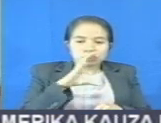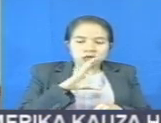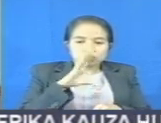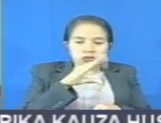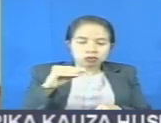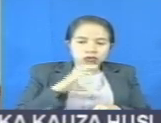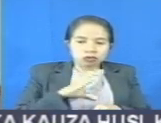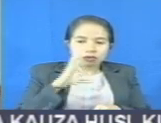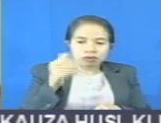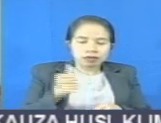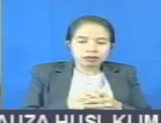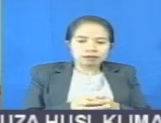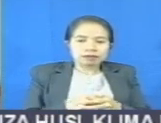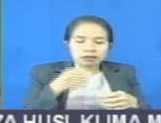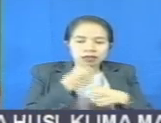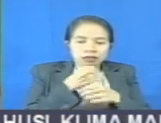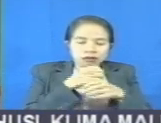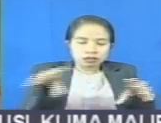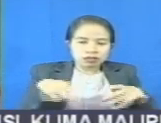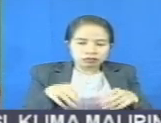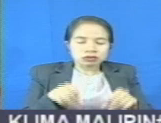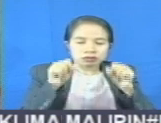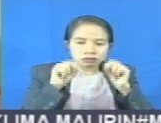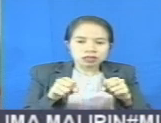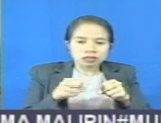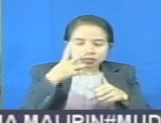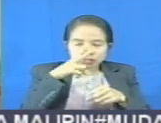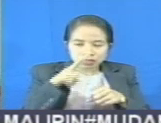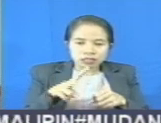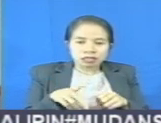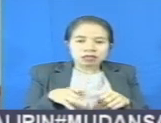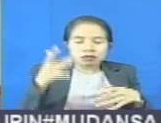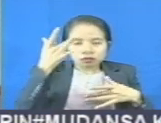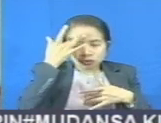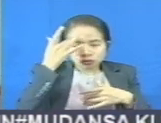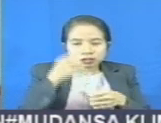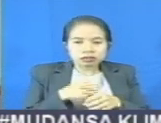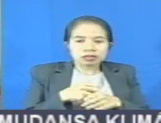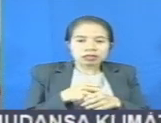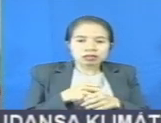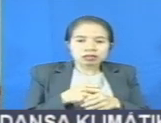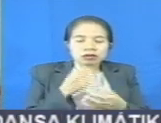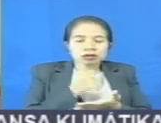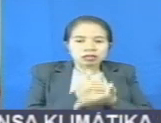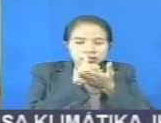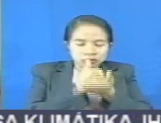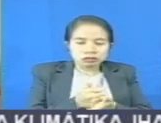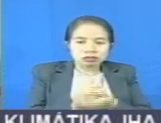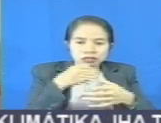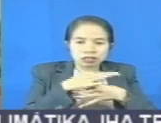esforço para dele controla caso seja importado, não ajuda se na